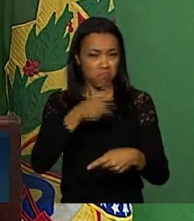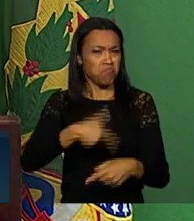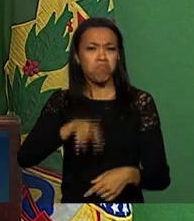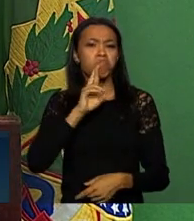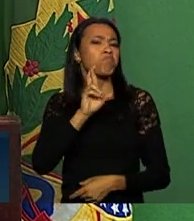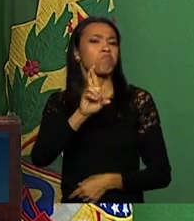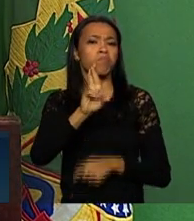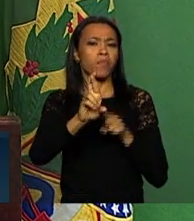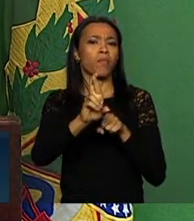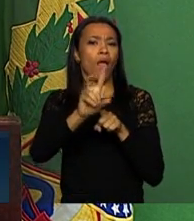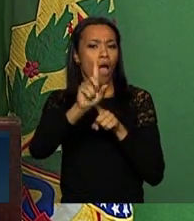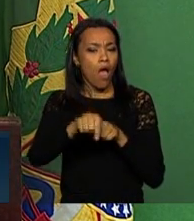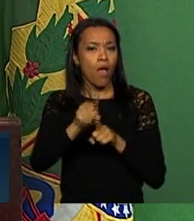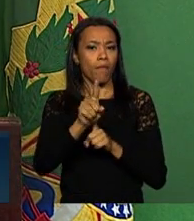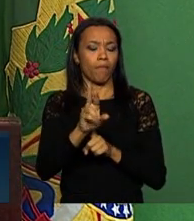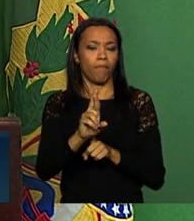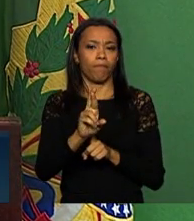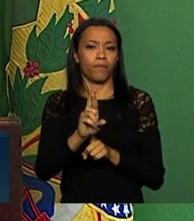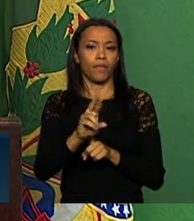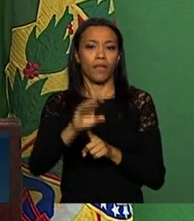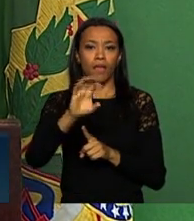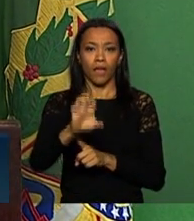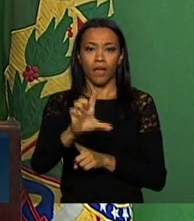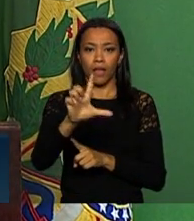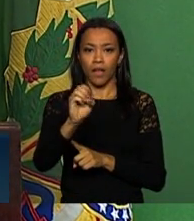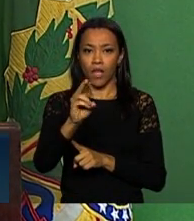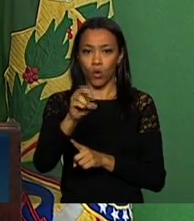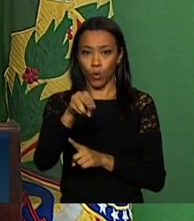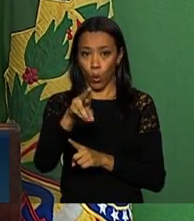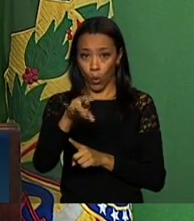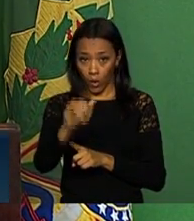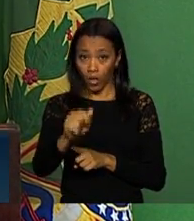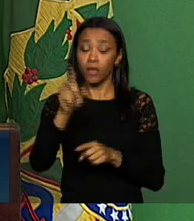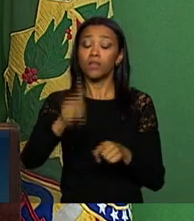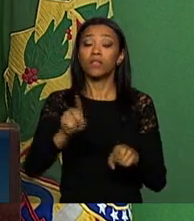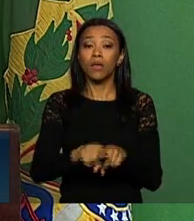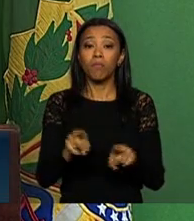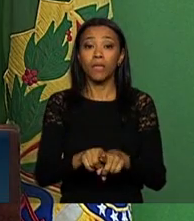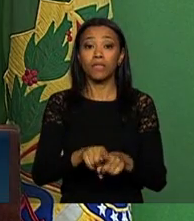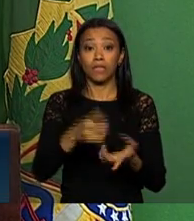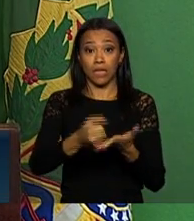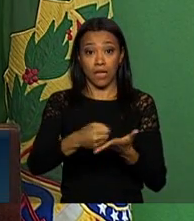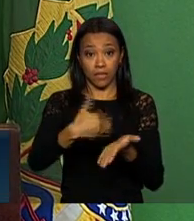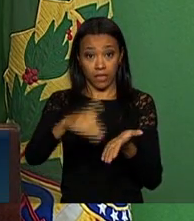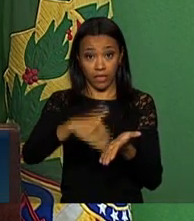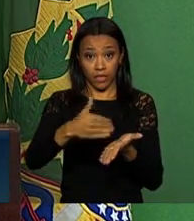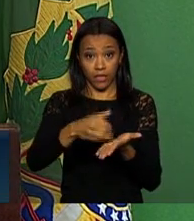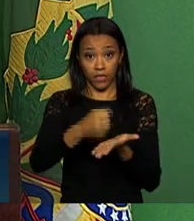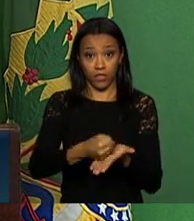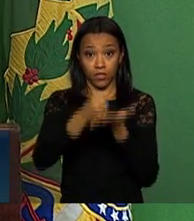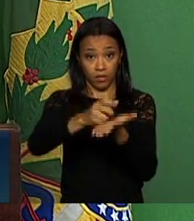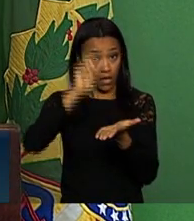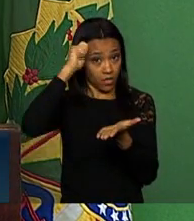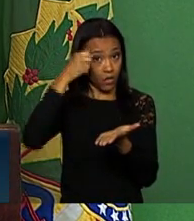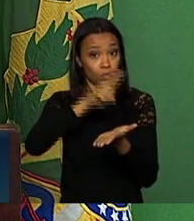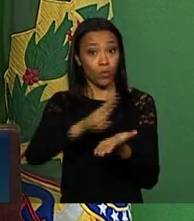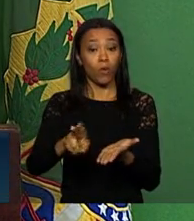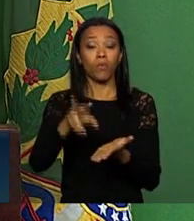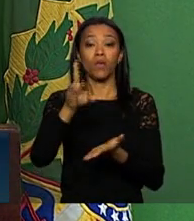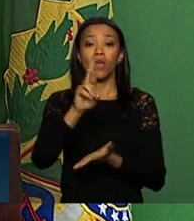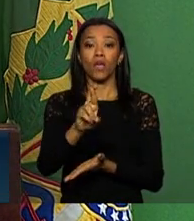pela min pela Eleonora menic e a secretaria nacional de igualdade racial pelo Ronaldo